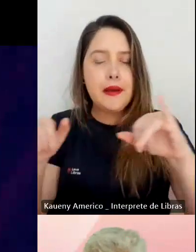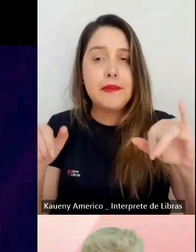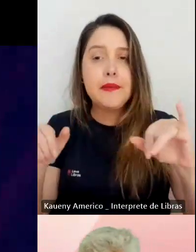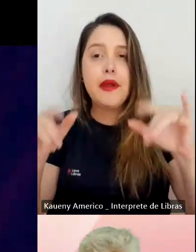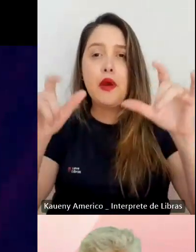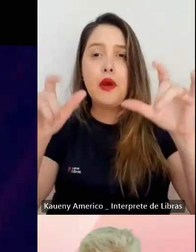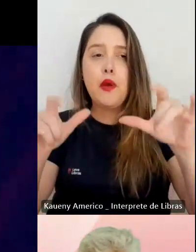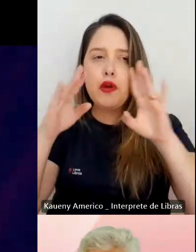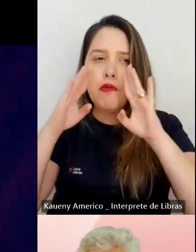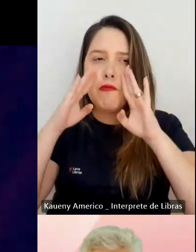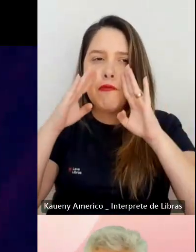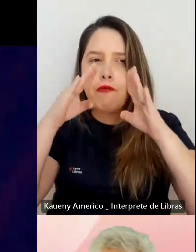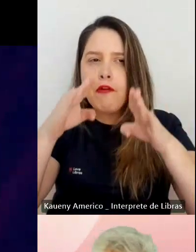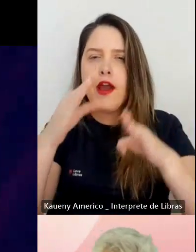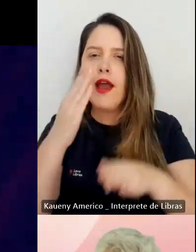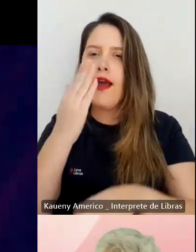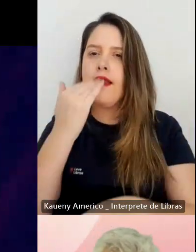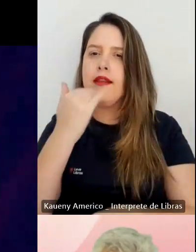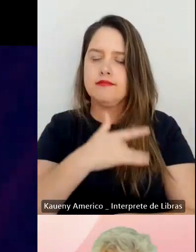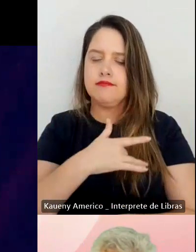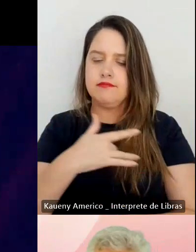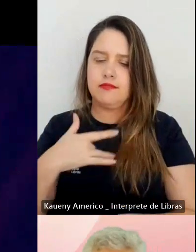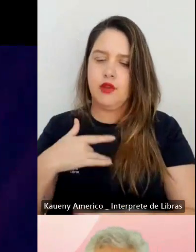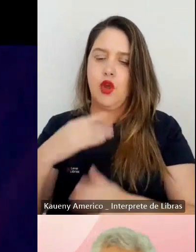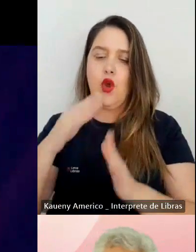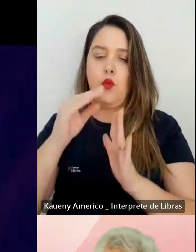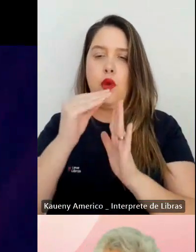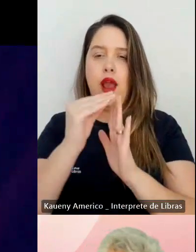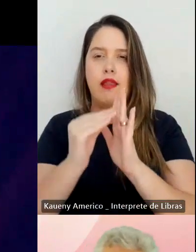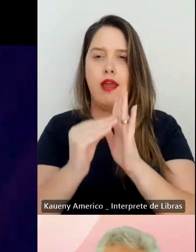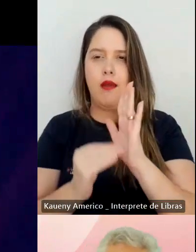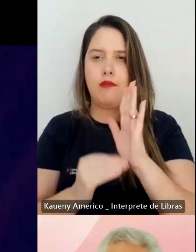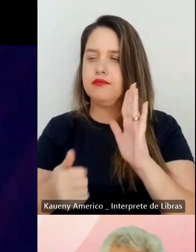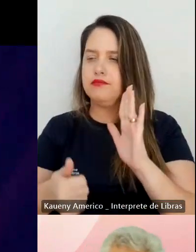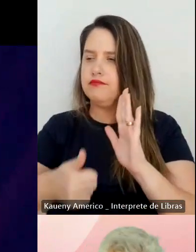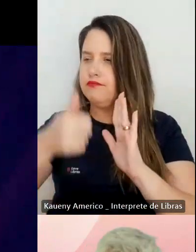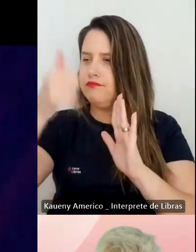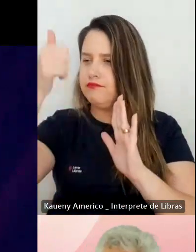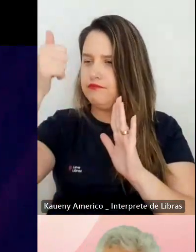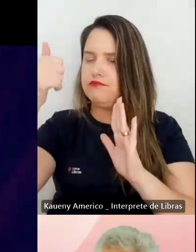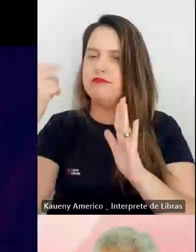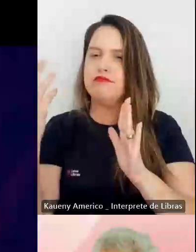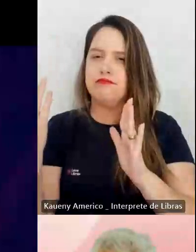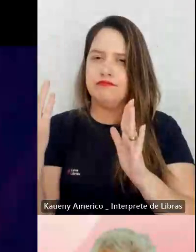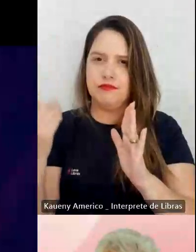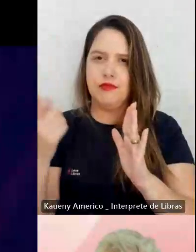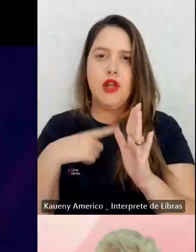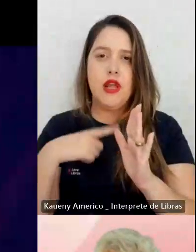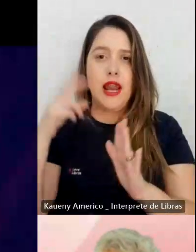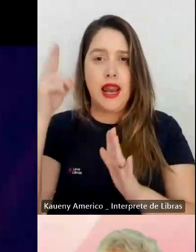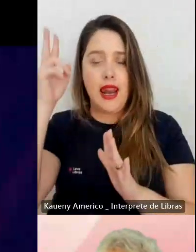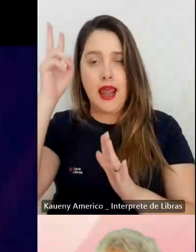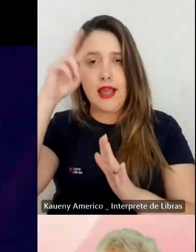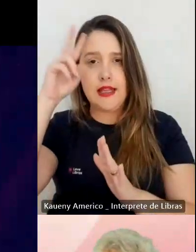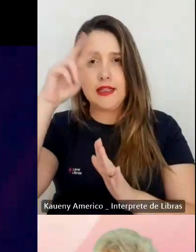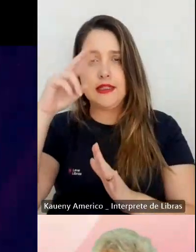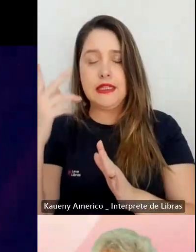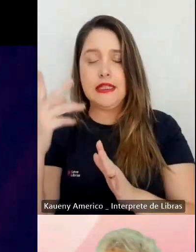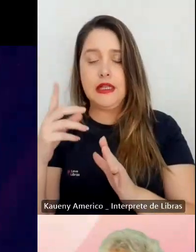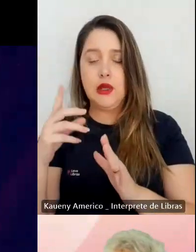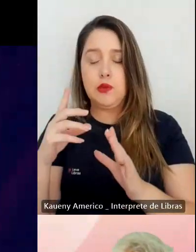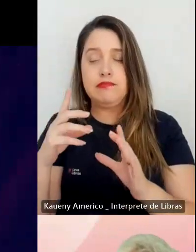alimentos saudáveis, um cardápio melhor, baseado em fruta, verdura, lembrando daquele triângulo,